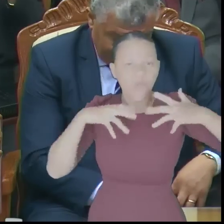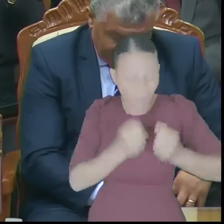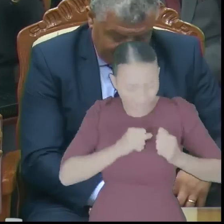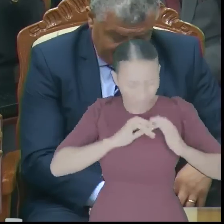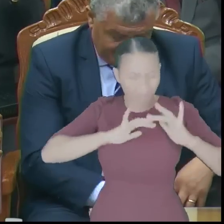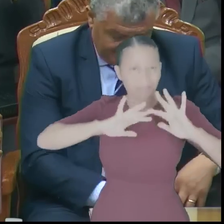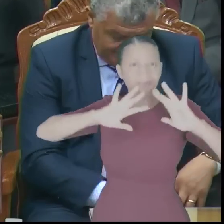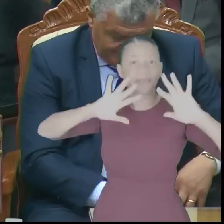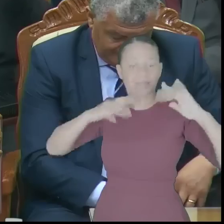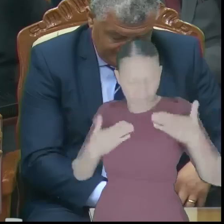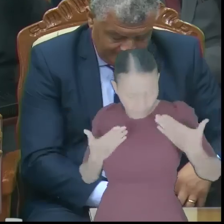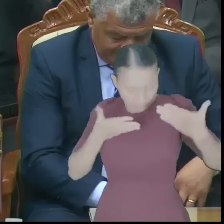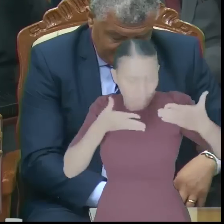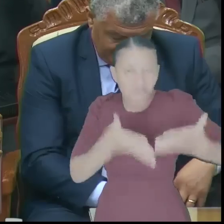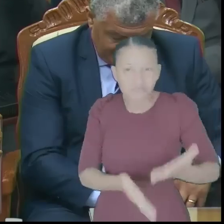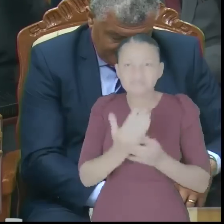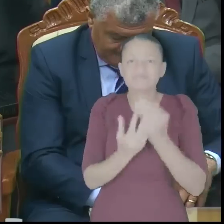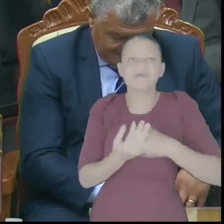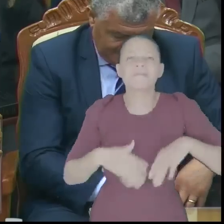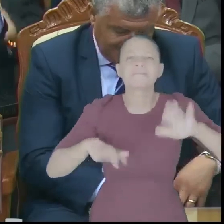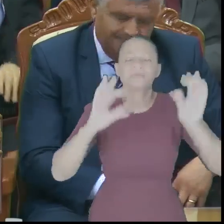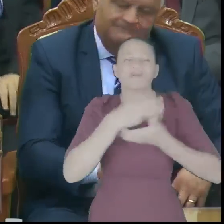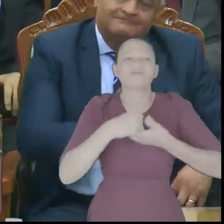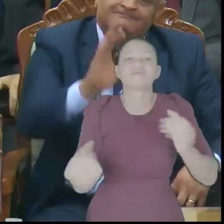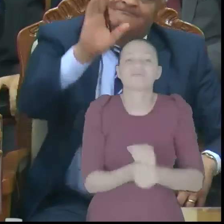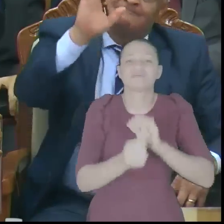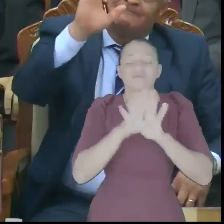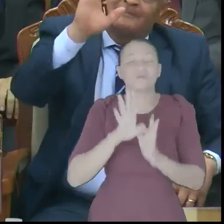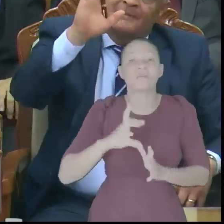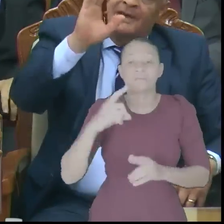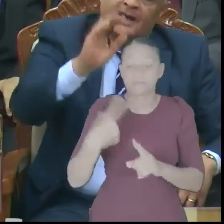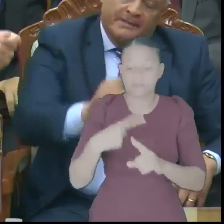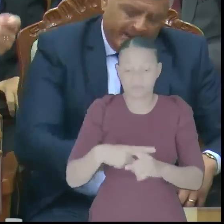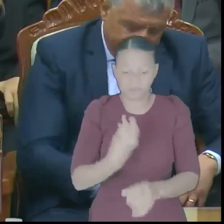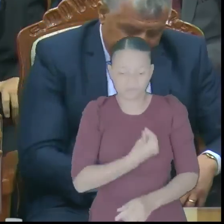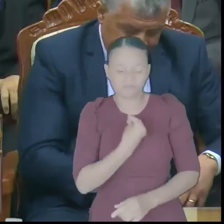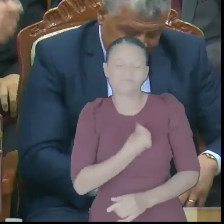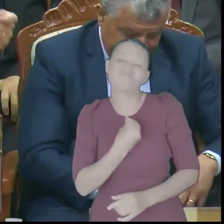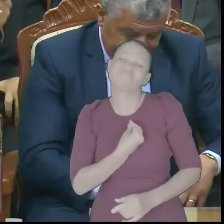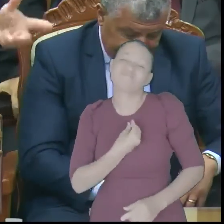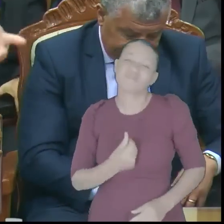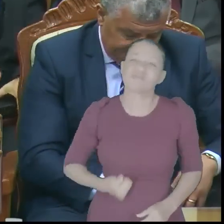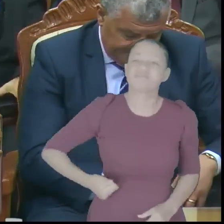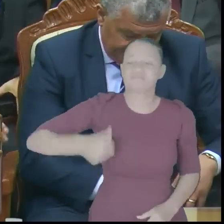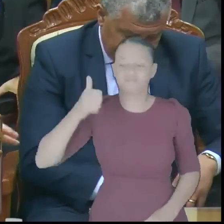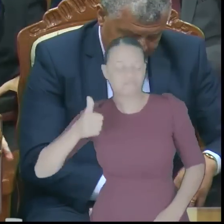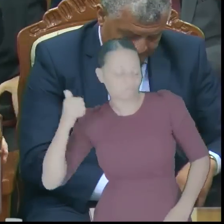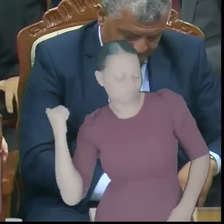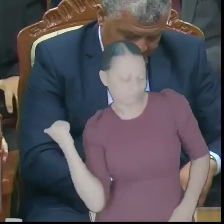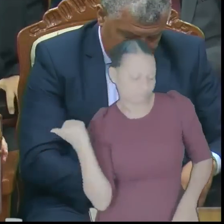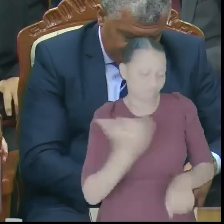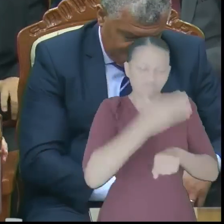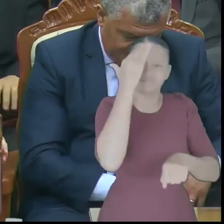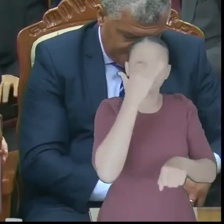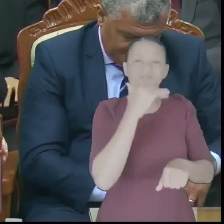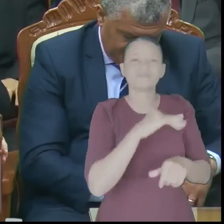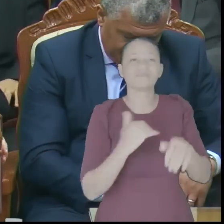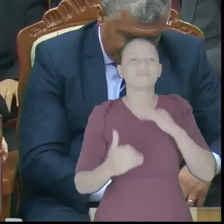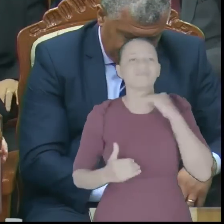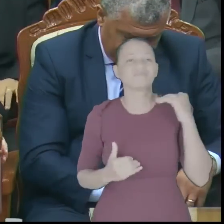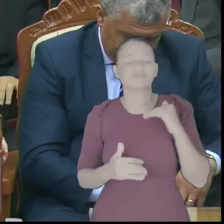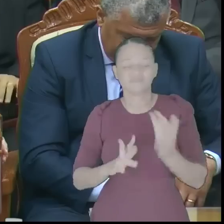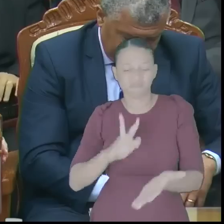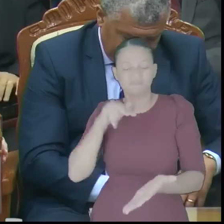a vida chegou. Levante a tua mão e diga glória a Deus, porque a vida é maior que a própria morte. Fica